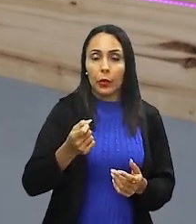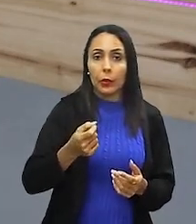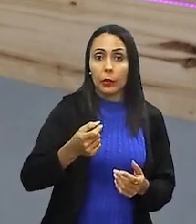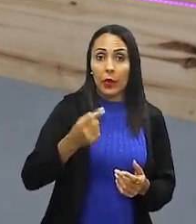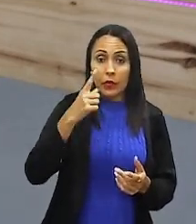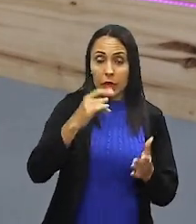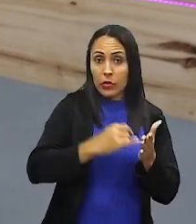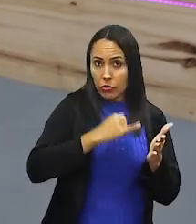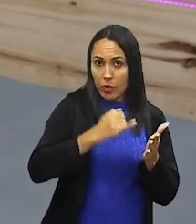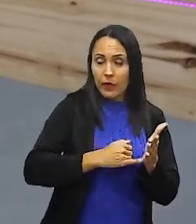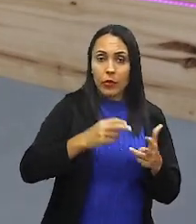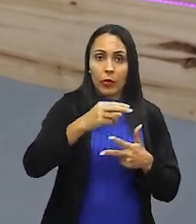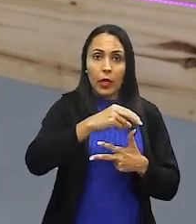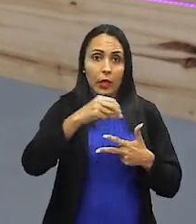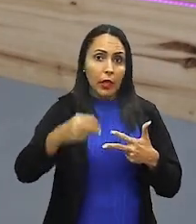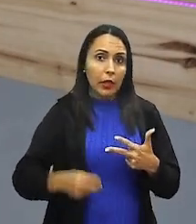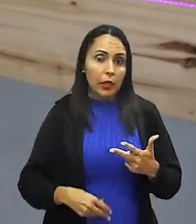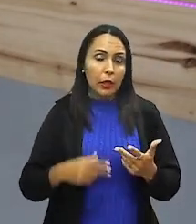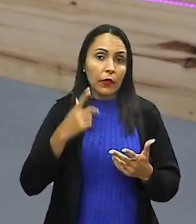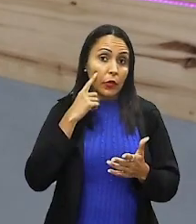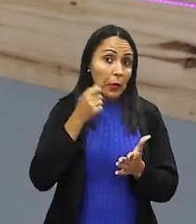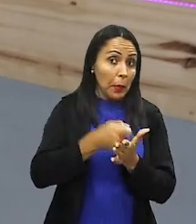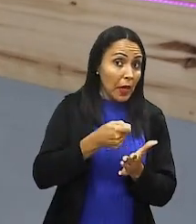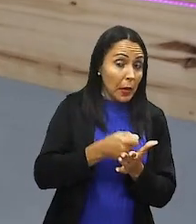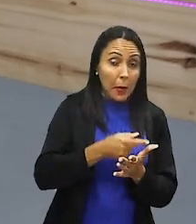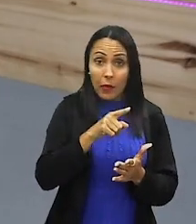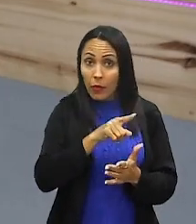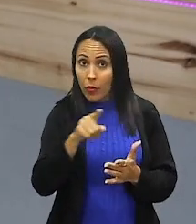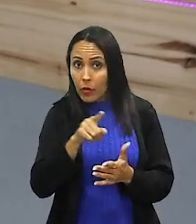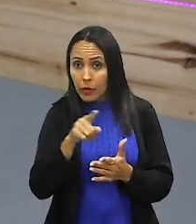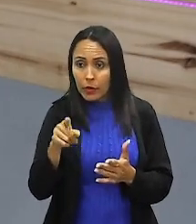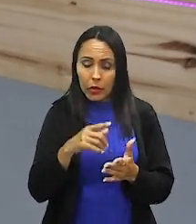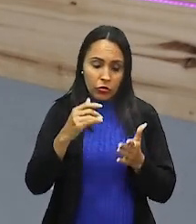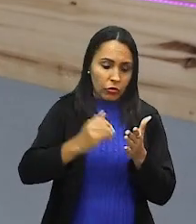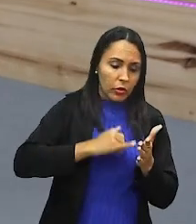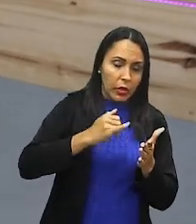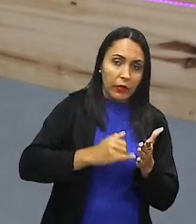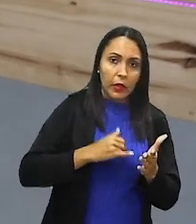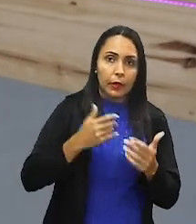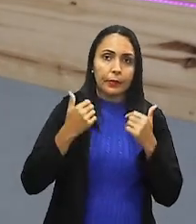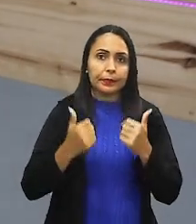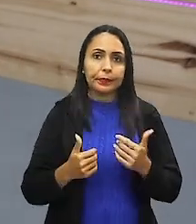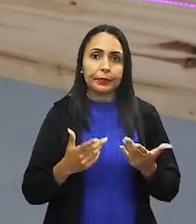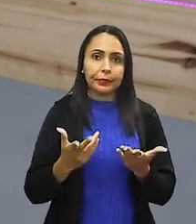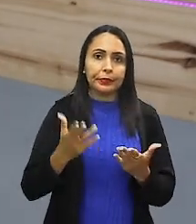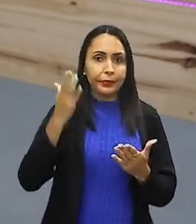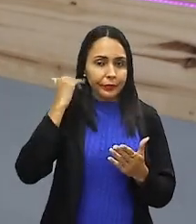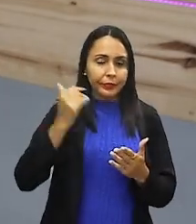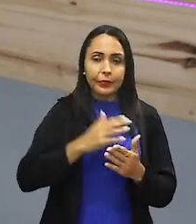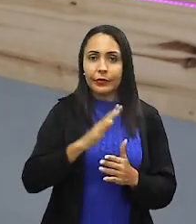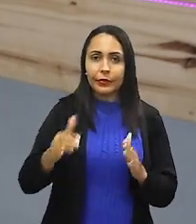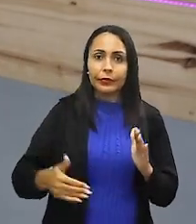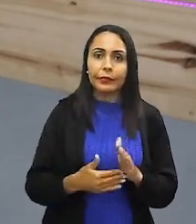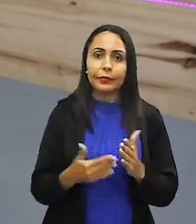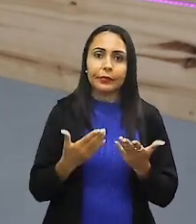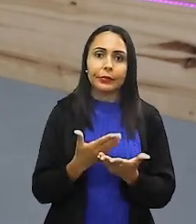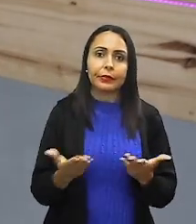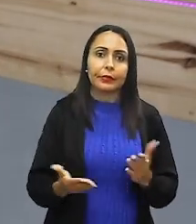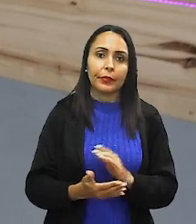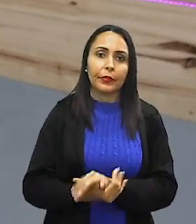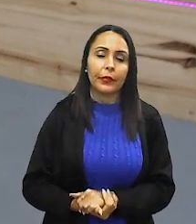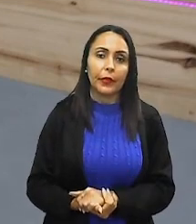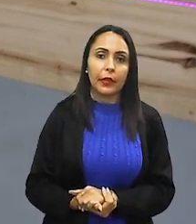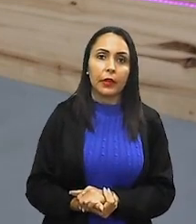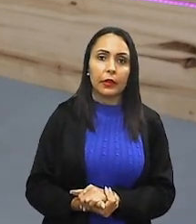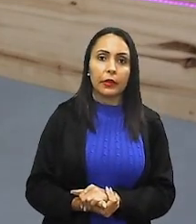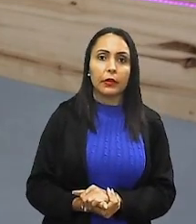se inscreverem no Enem, a gente também vai pegar no pé de vocês para vocês se inscreverem no seriado 3. Eu sei que não é todo mundo, tá? Eu sei que não é